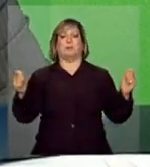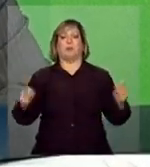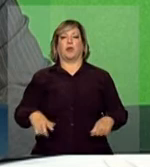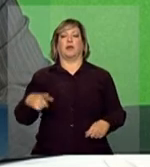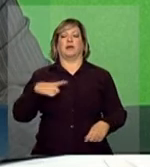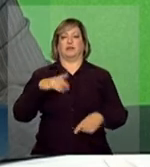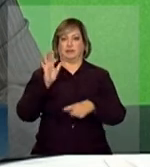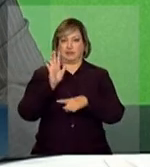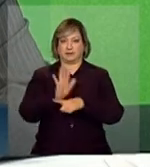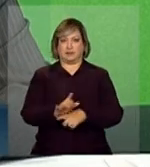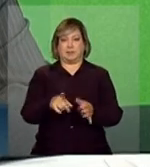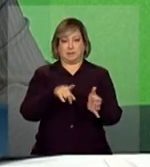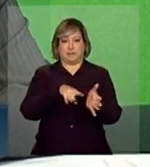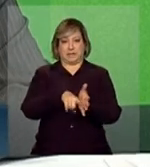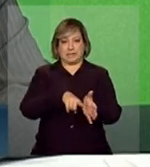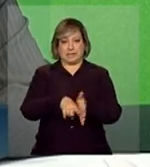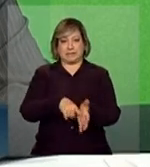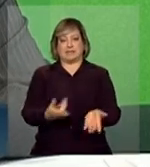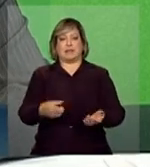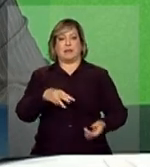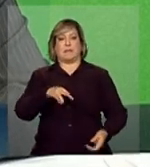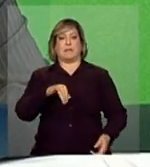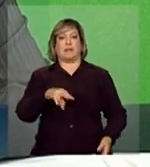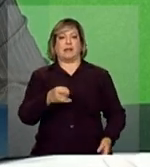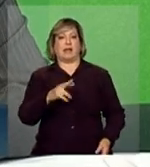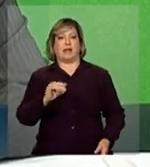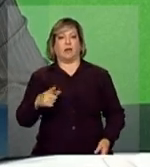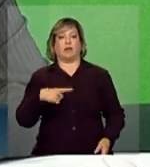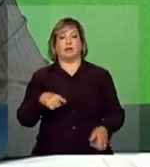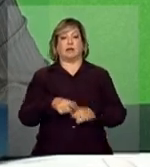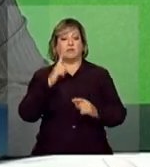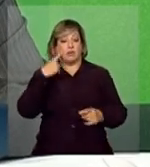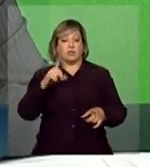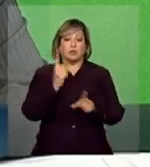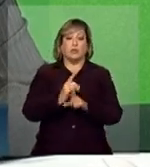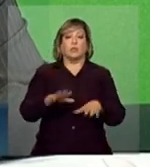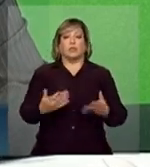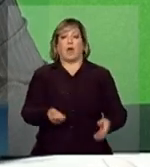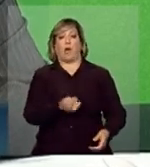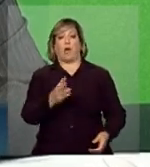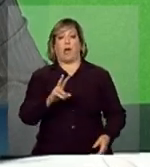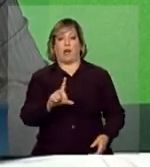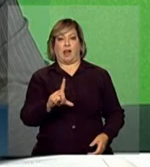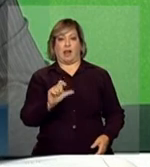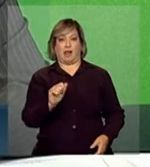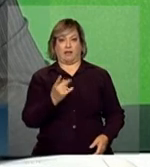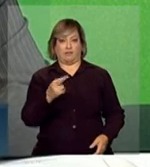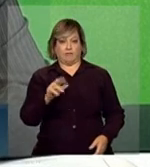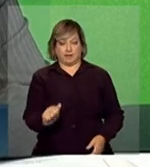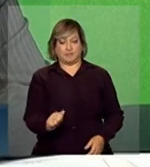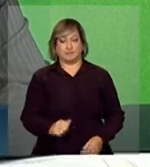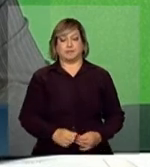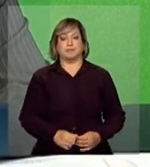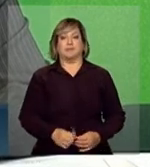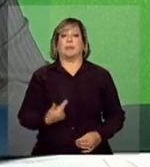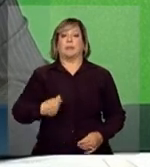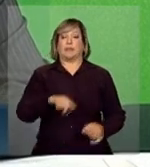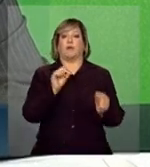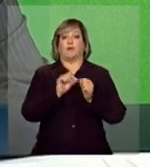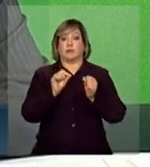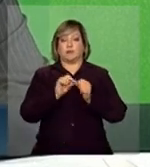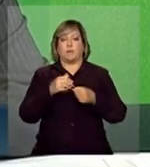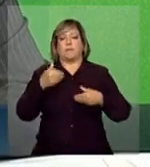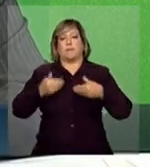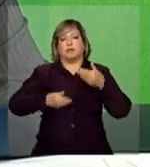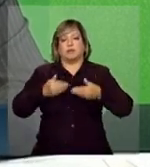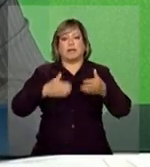que se faça pesquisa mineral e, eventualmente, na descoberta, uma lavra. Nesse caso, a gente está fazendo um processo, entendendo que não está